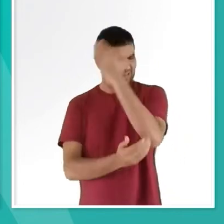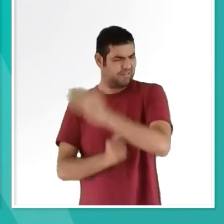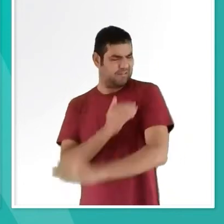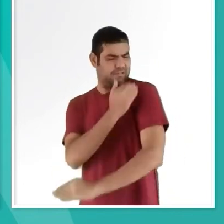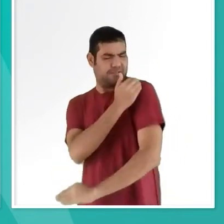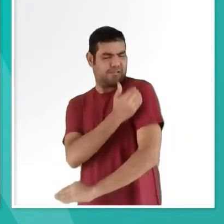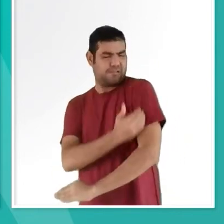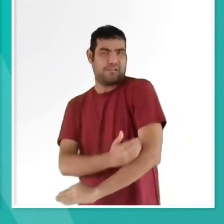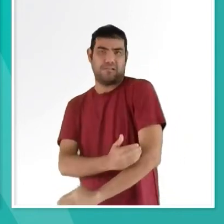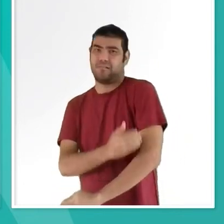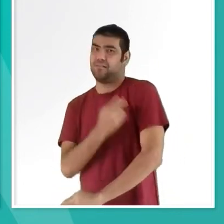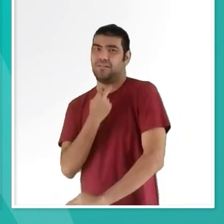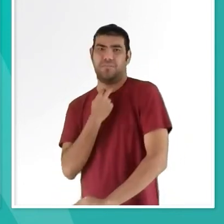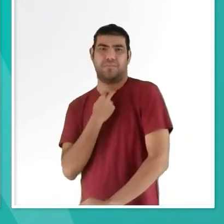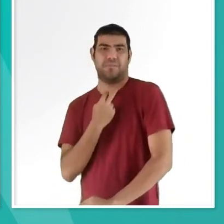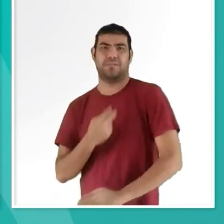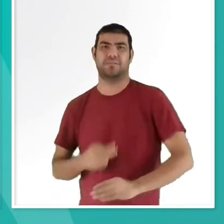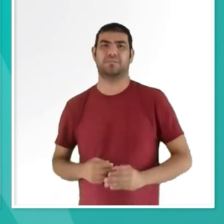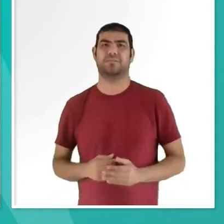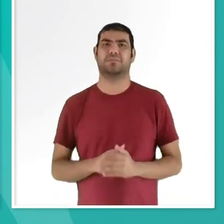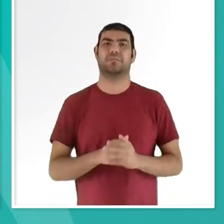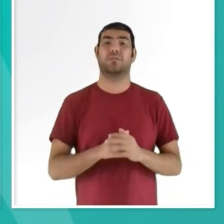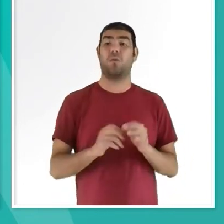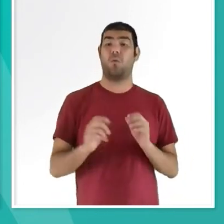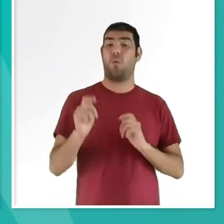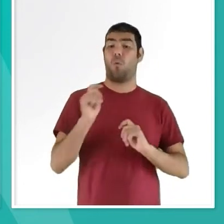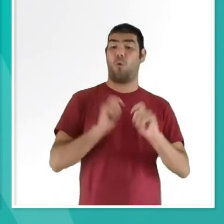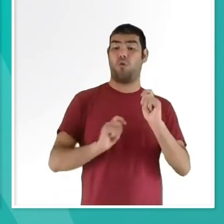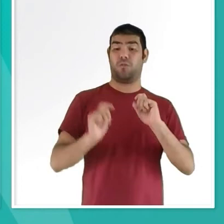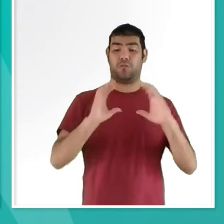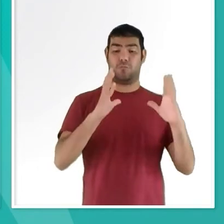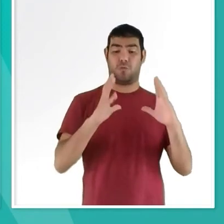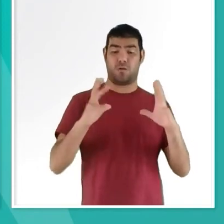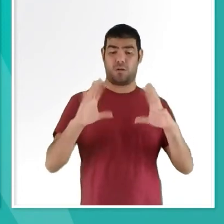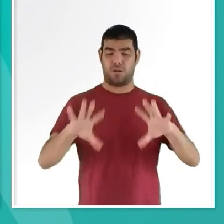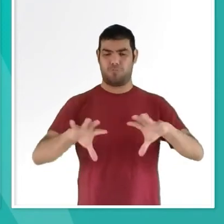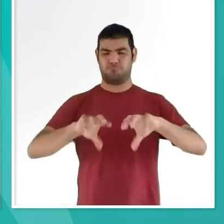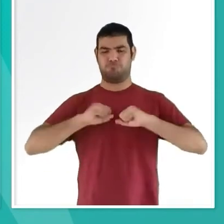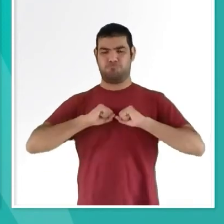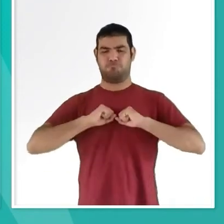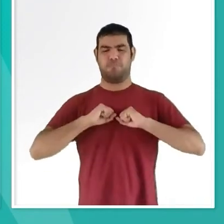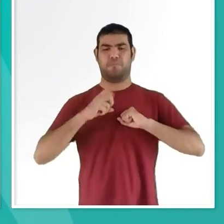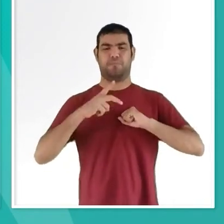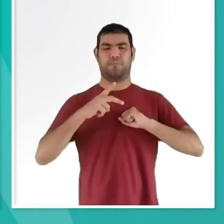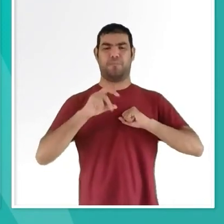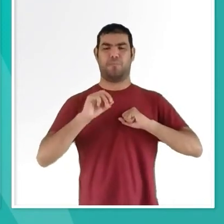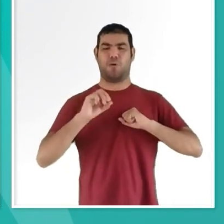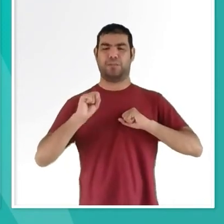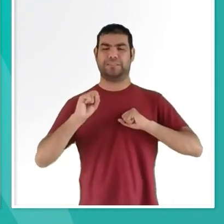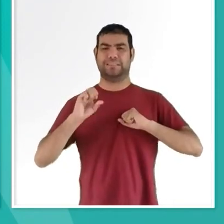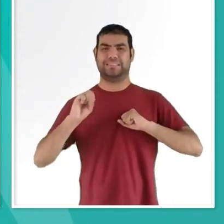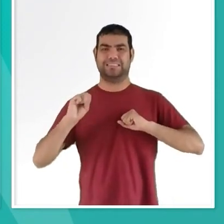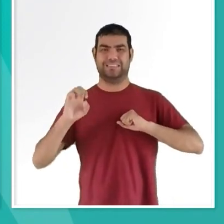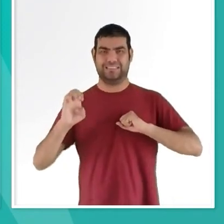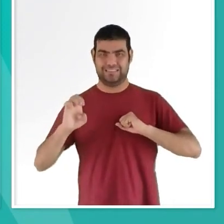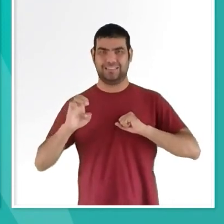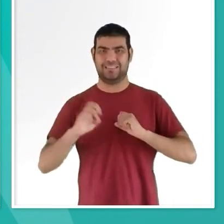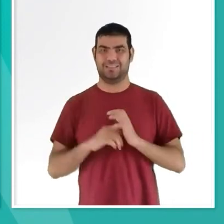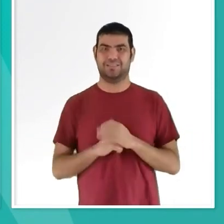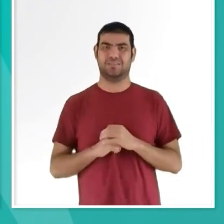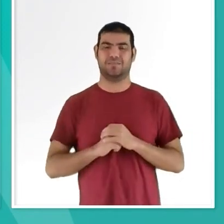vai definir a posse de bola para a sua equipe. Então, saber, por exemplo, numa bola que